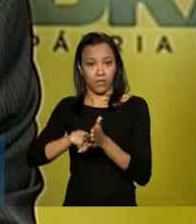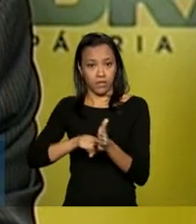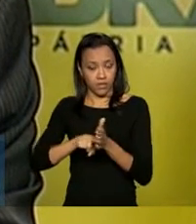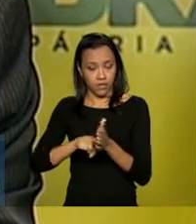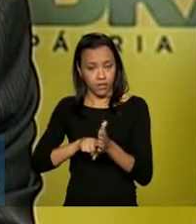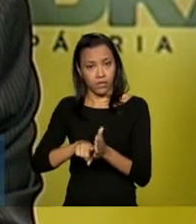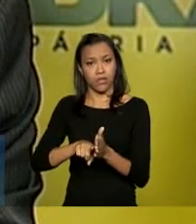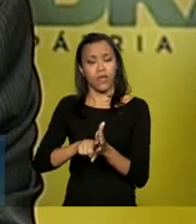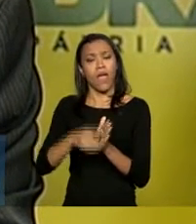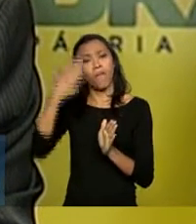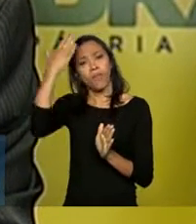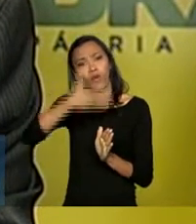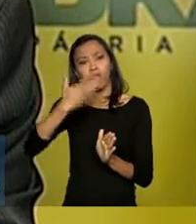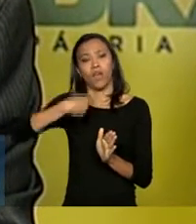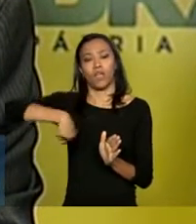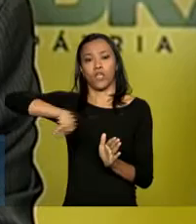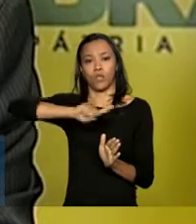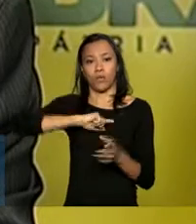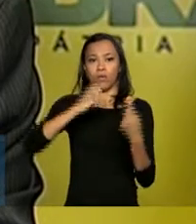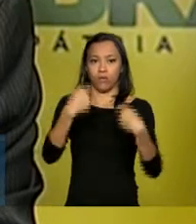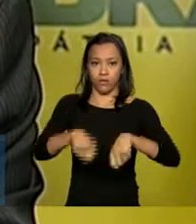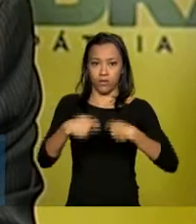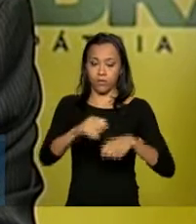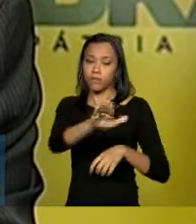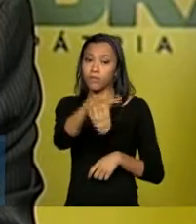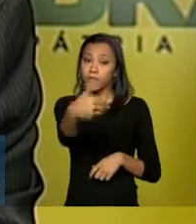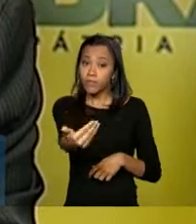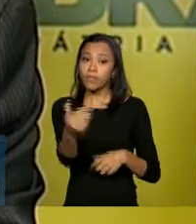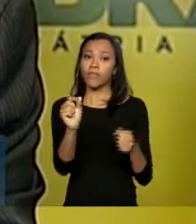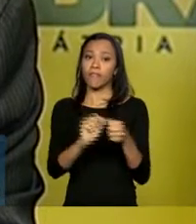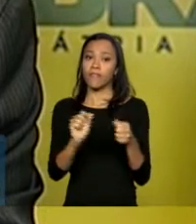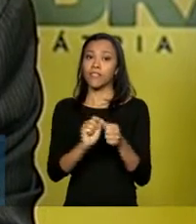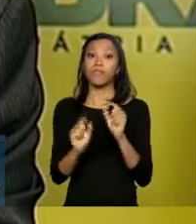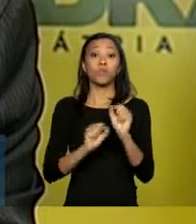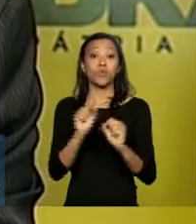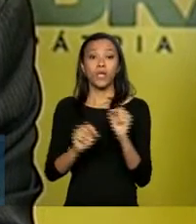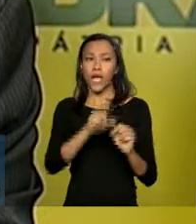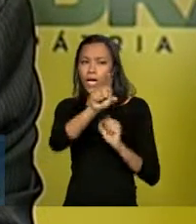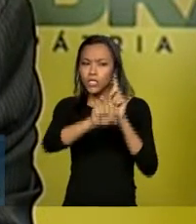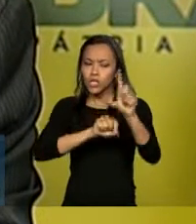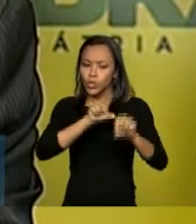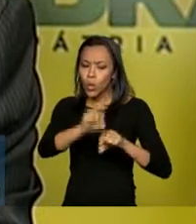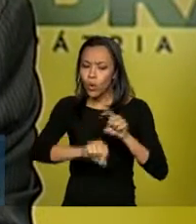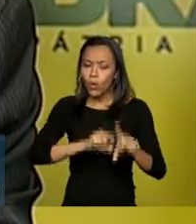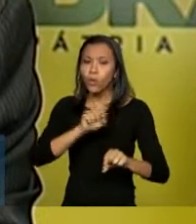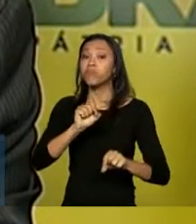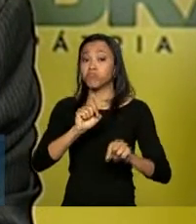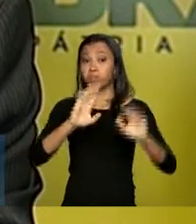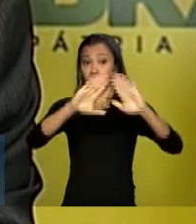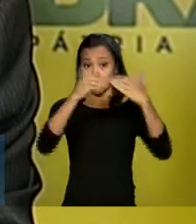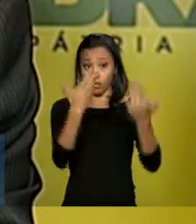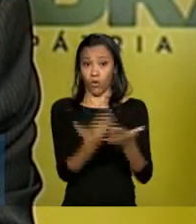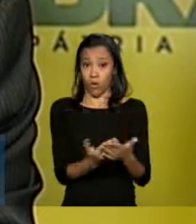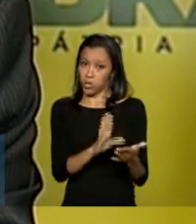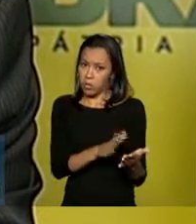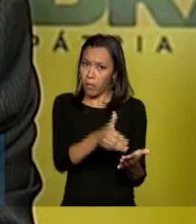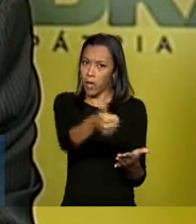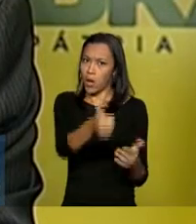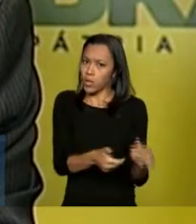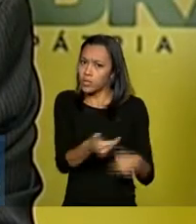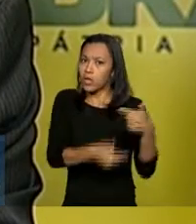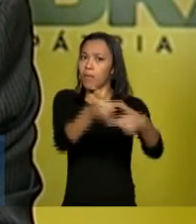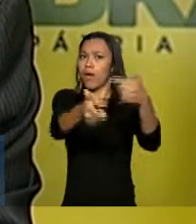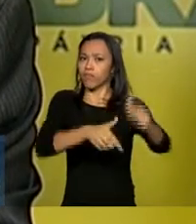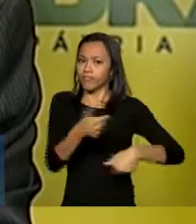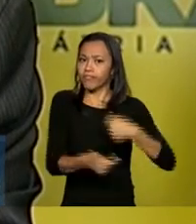nós precisamos, quando fazemos a eleição das escolas de melhor desempenho, nós